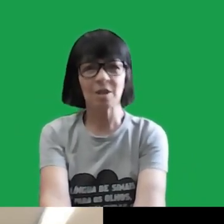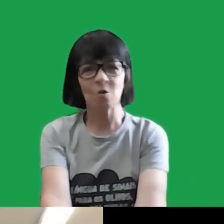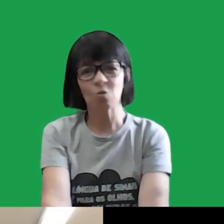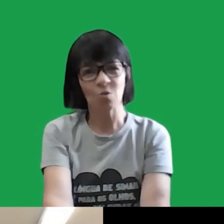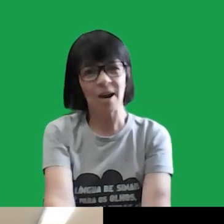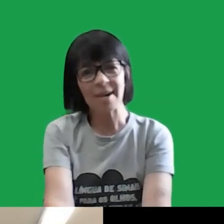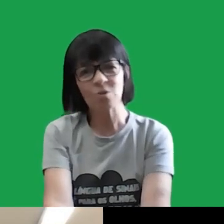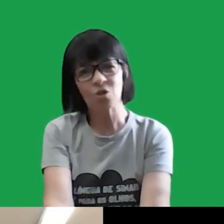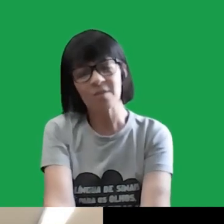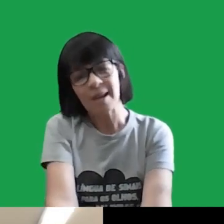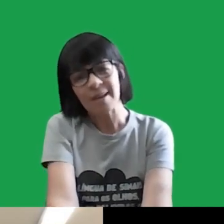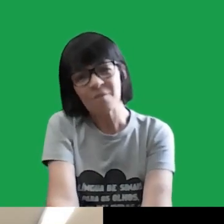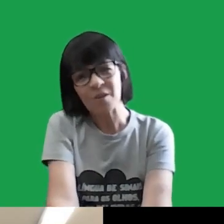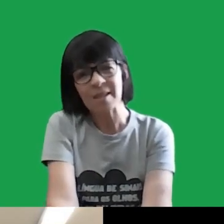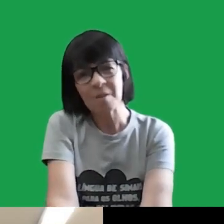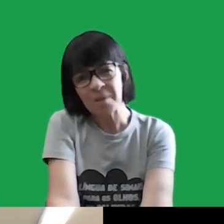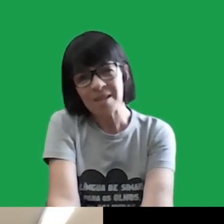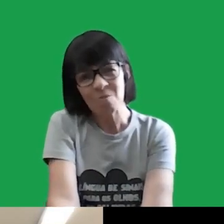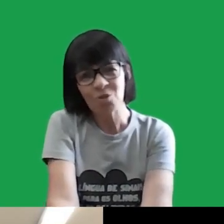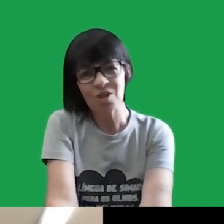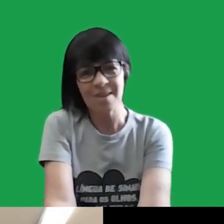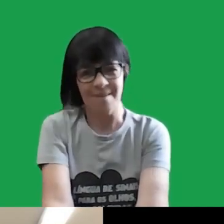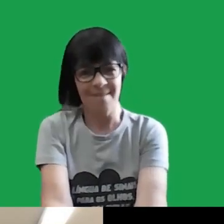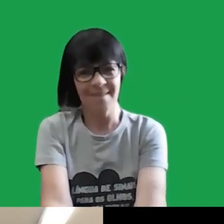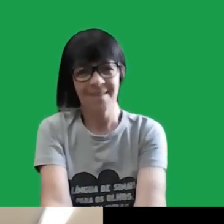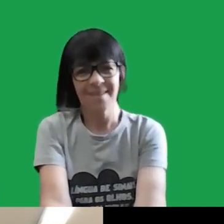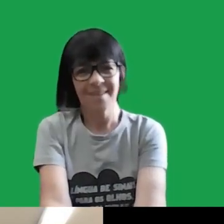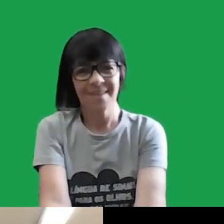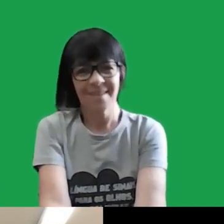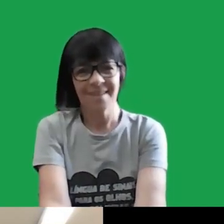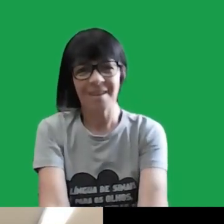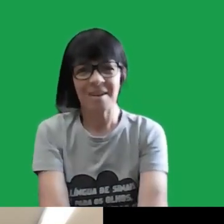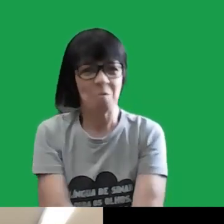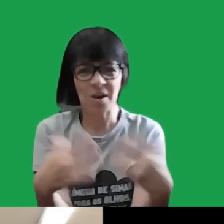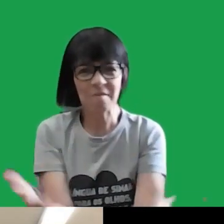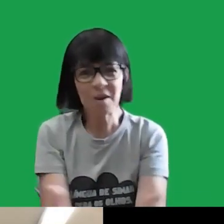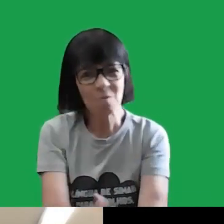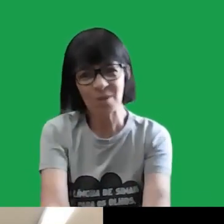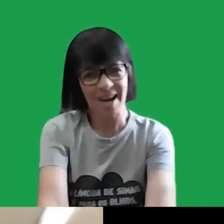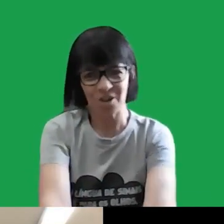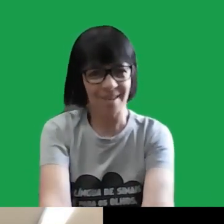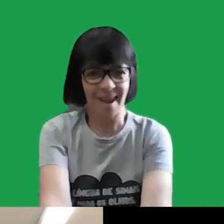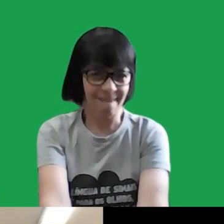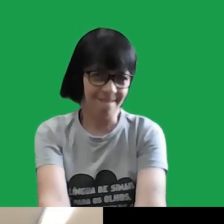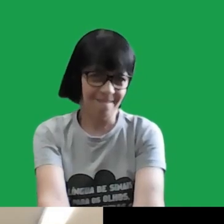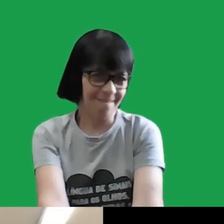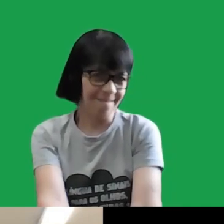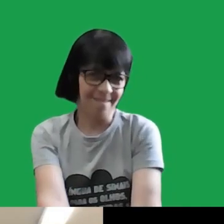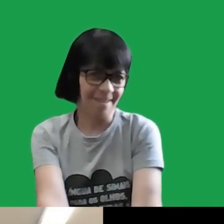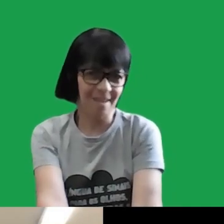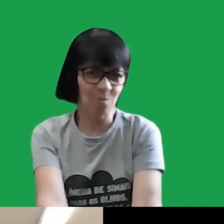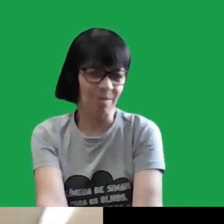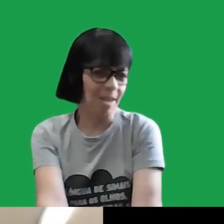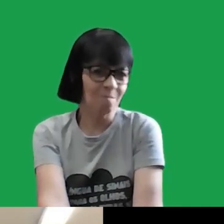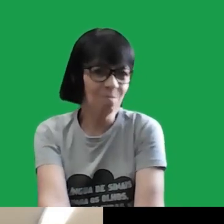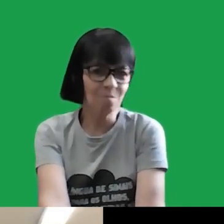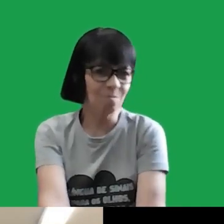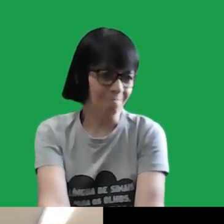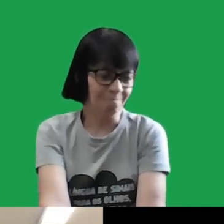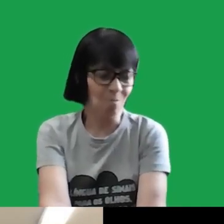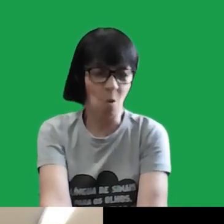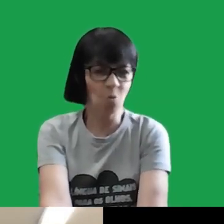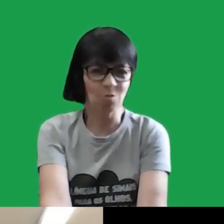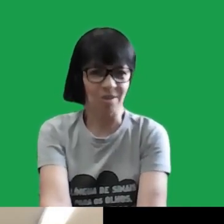se fosse em outro lugar, eu só estaria fazendo a pedagogia, que qualquer faculdade tem, entendeu? Tem